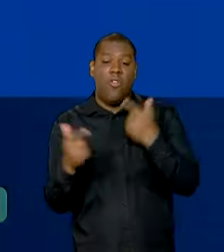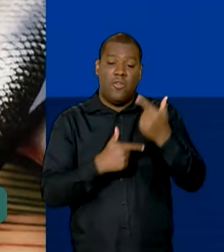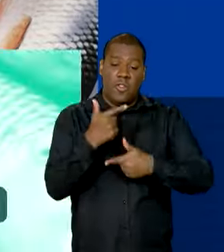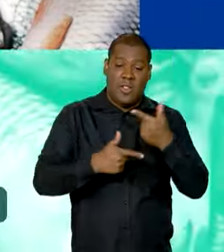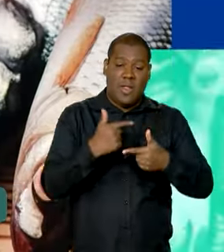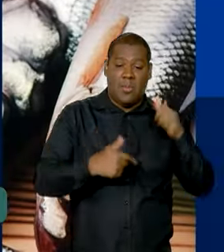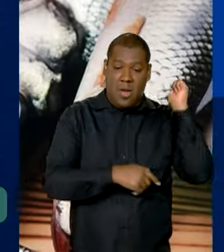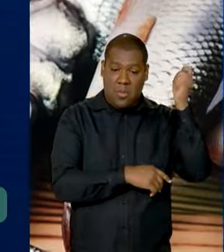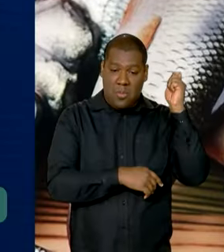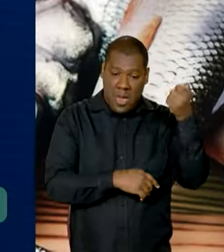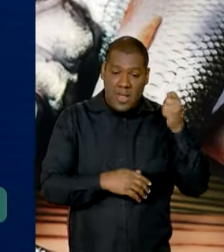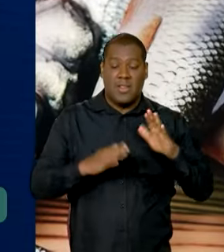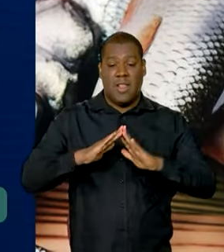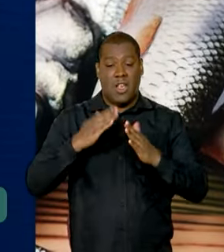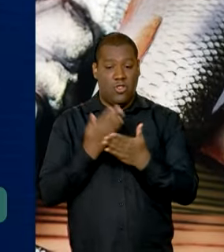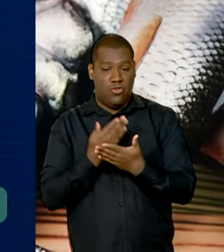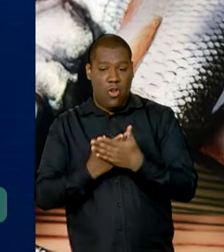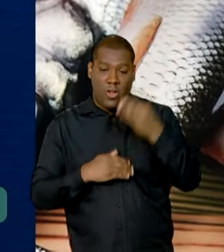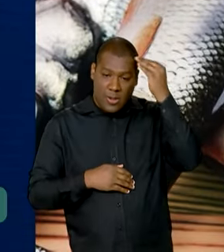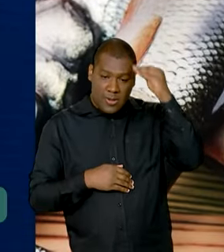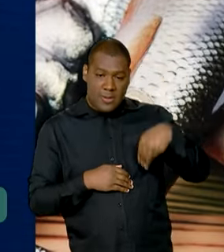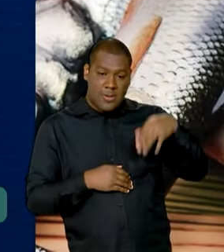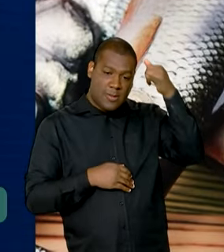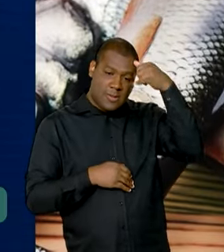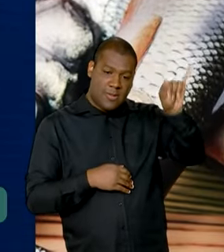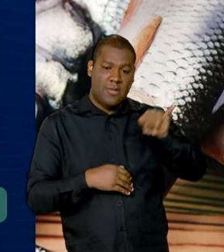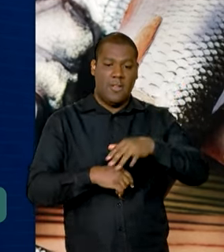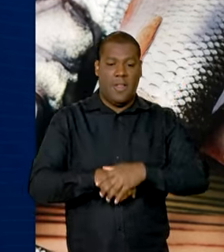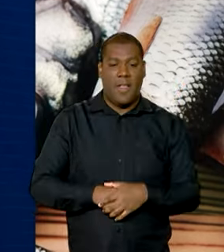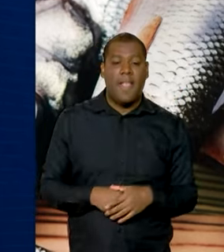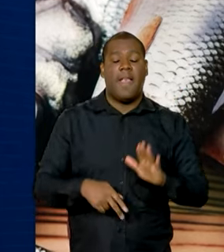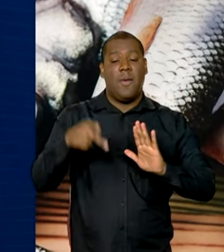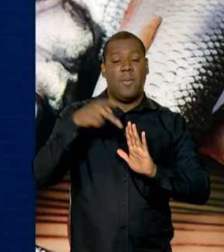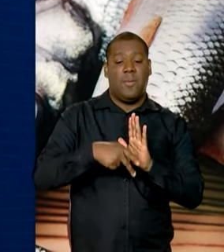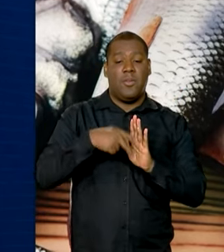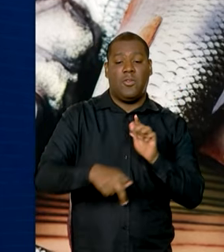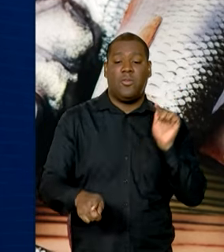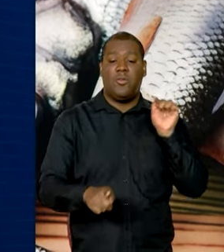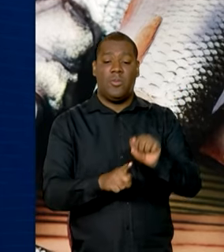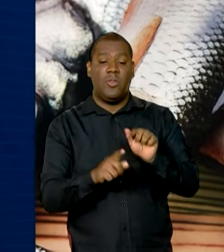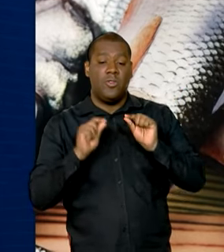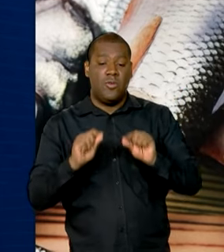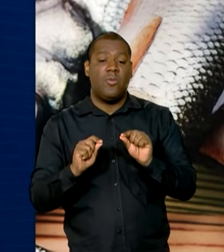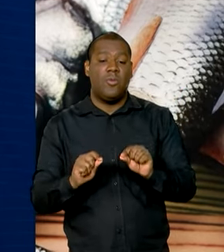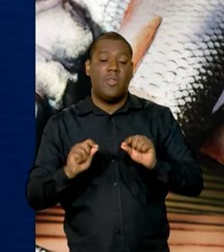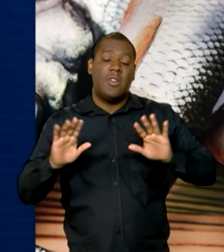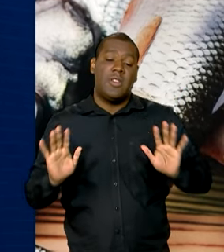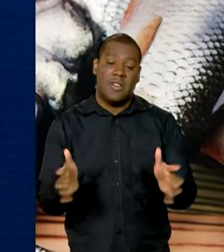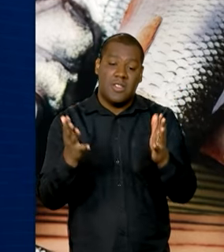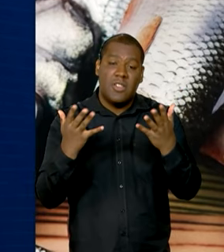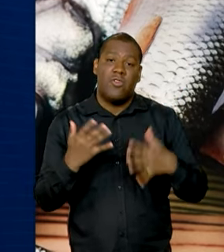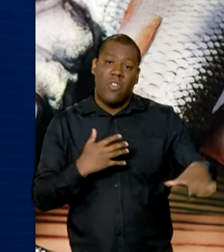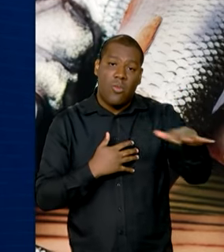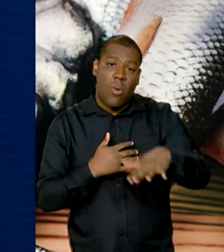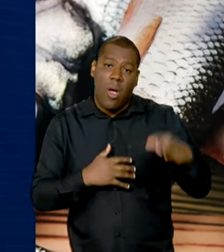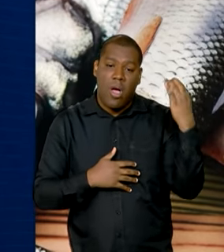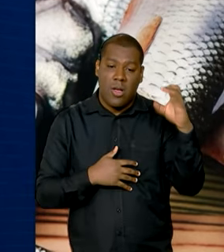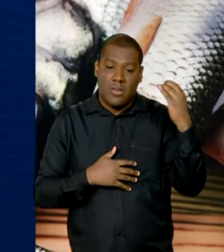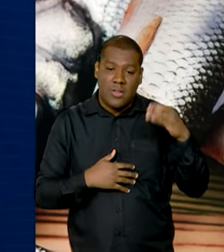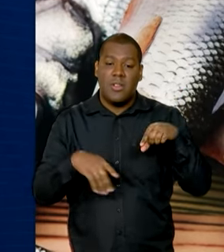artesanal. Outros objetivos do programa são despertar a vocação para os campos das ciências